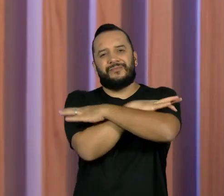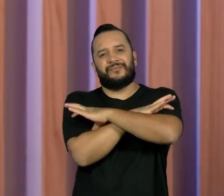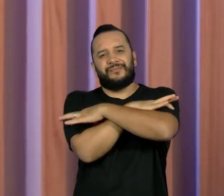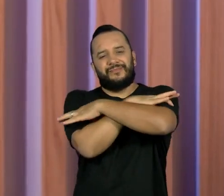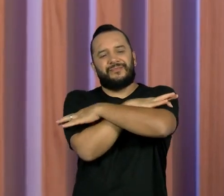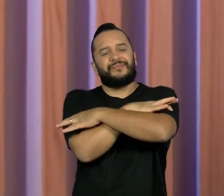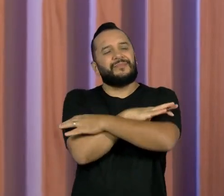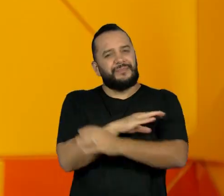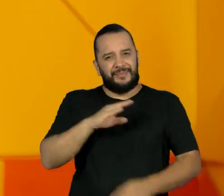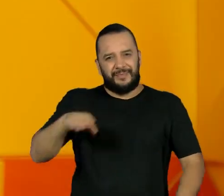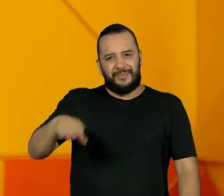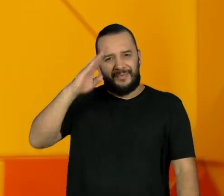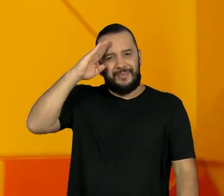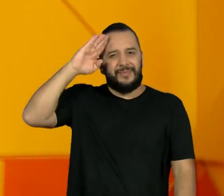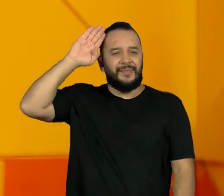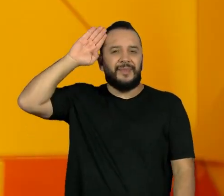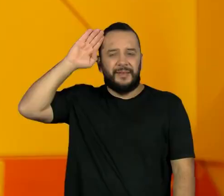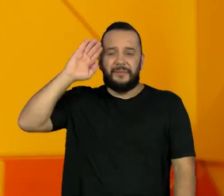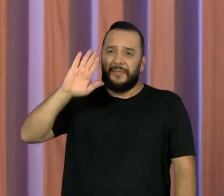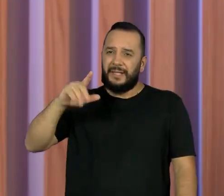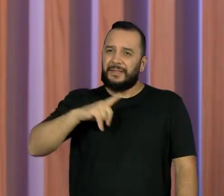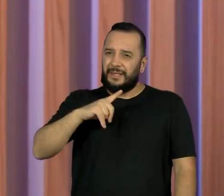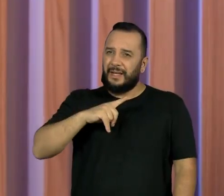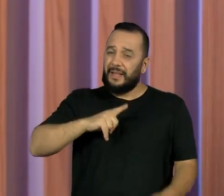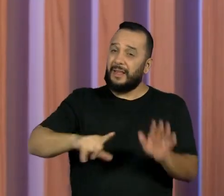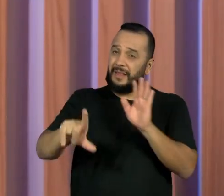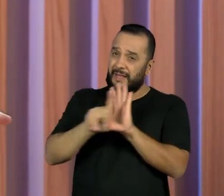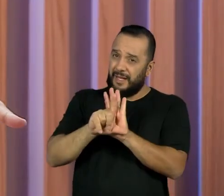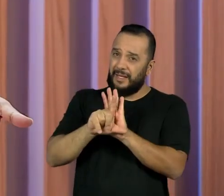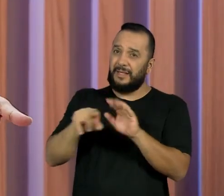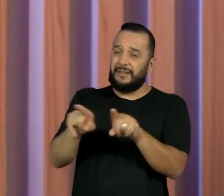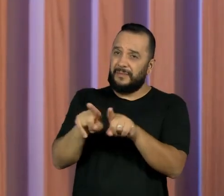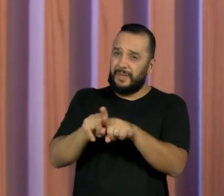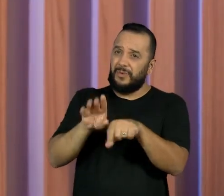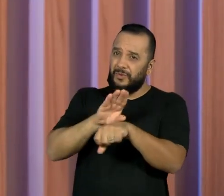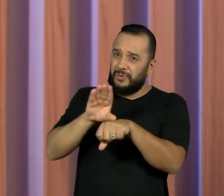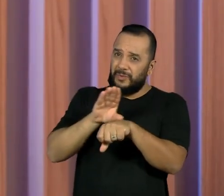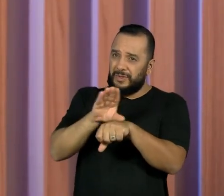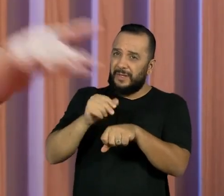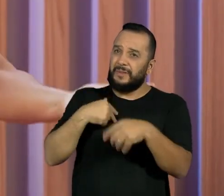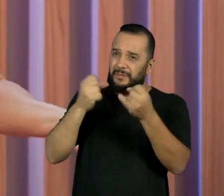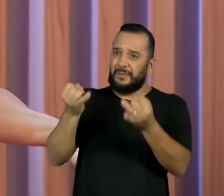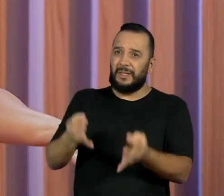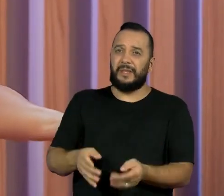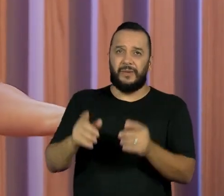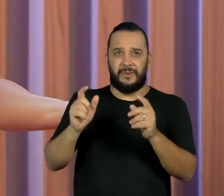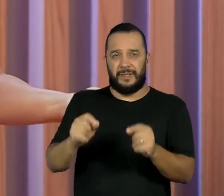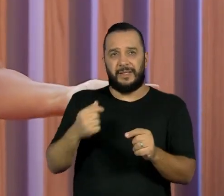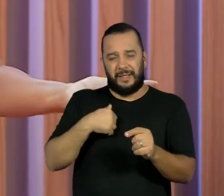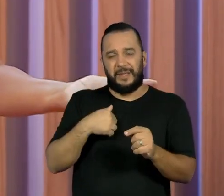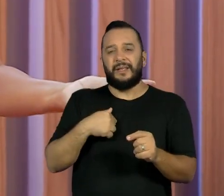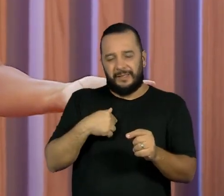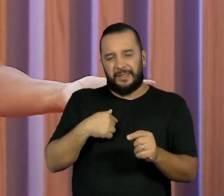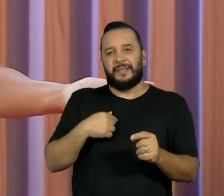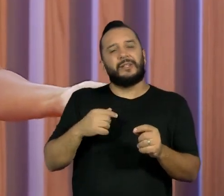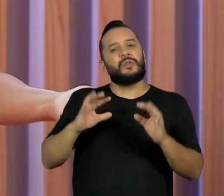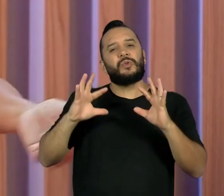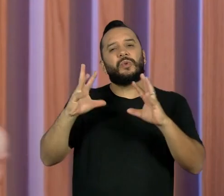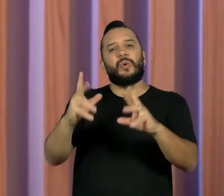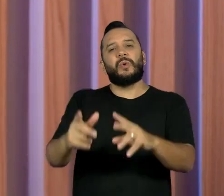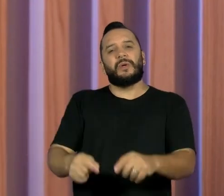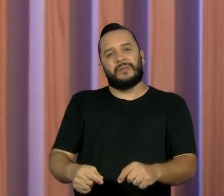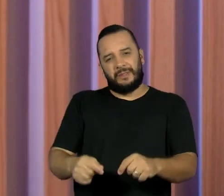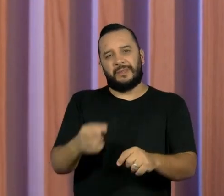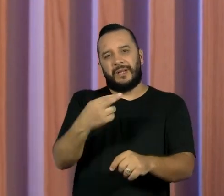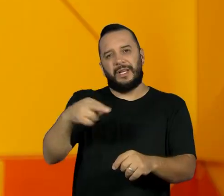lei aí, tem uma Constituição dizendo que o Estado é laico, cabem todas as religiões, todas devem ser respeitadas,